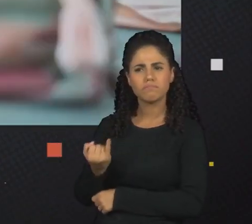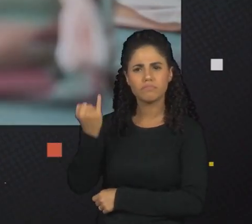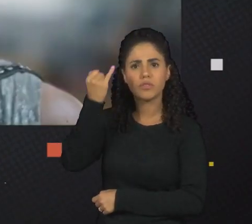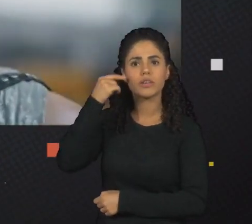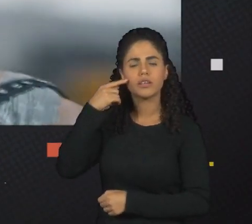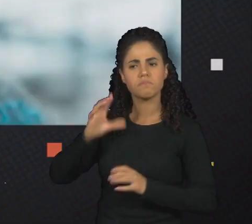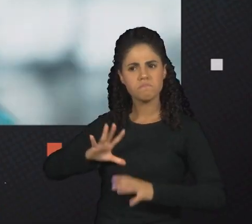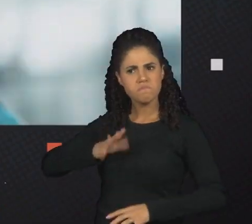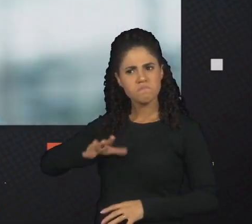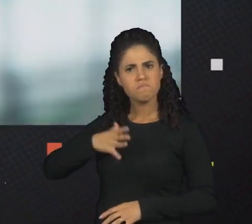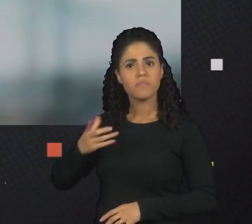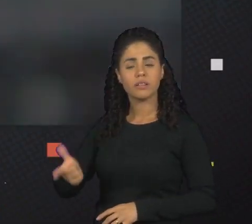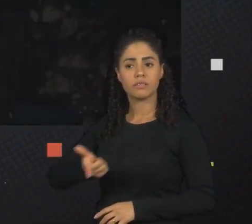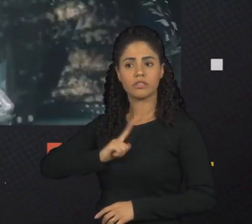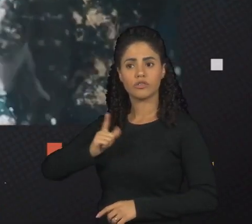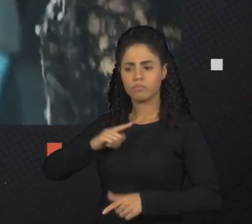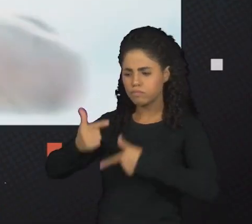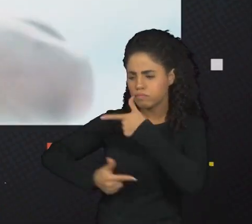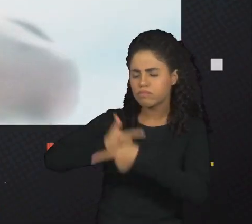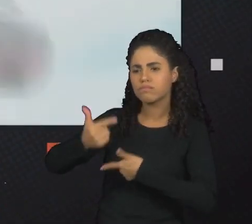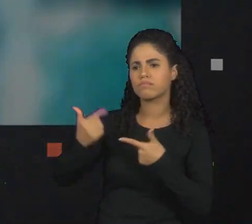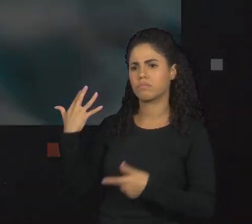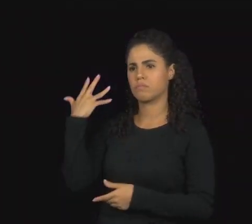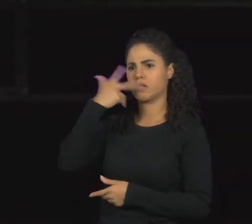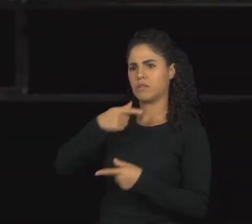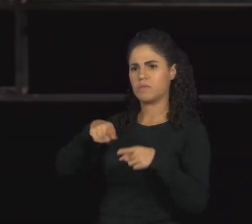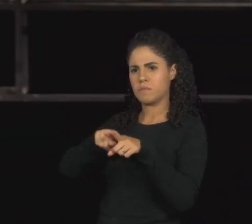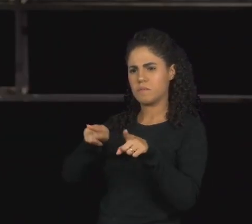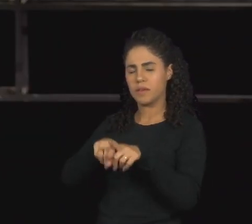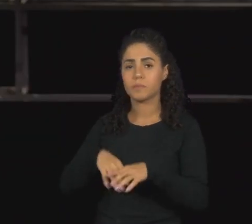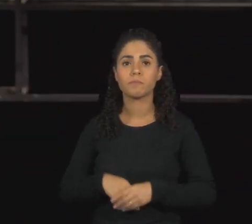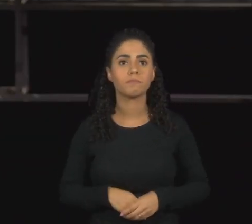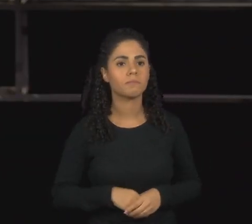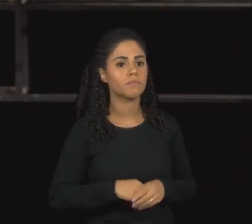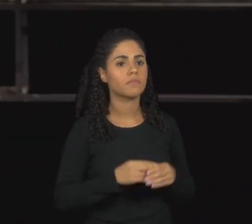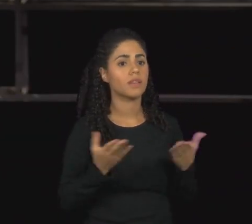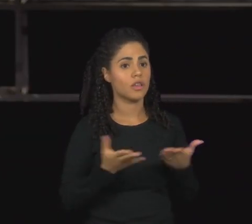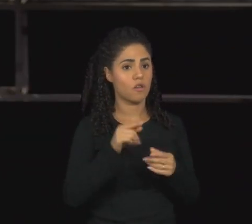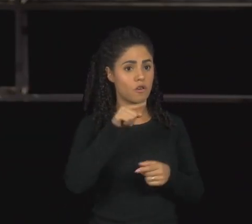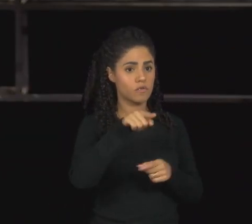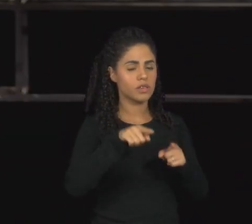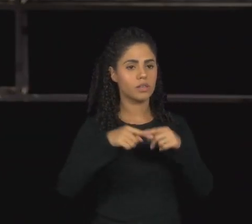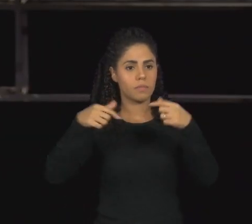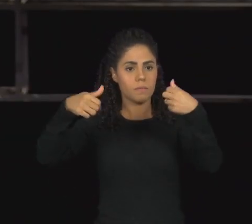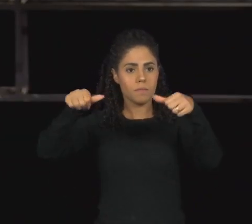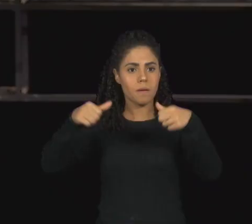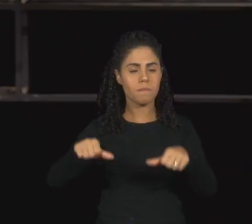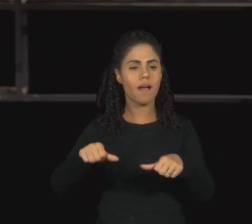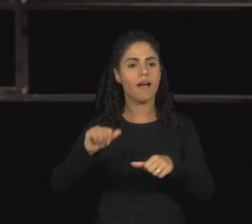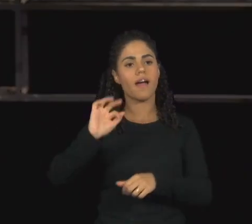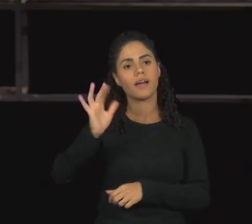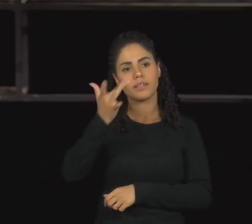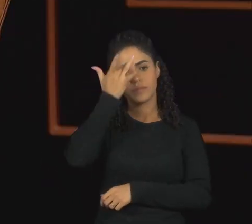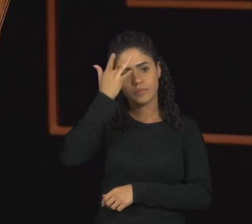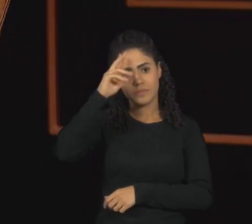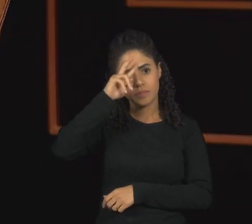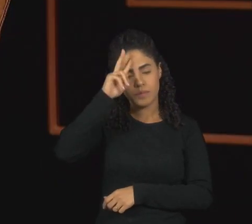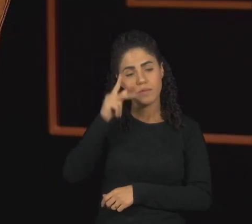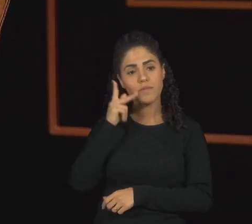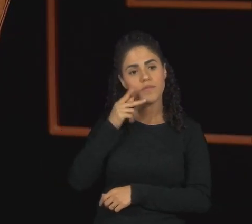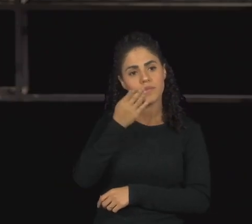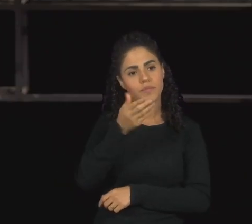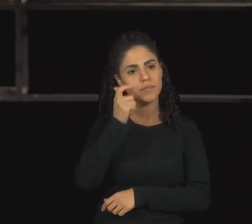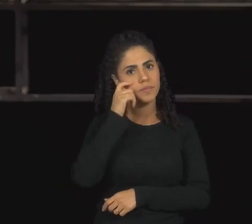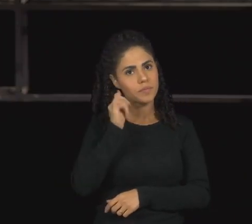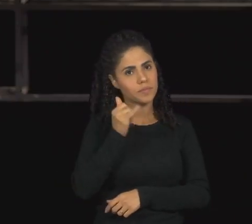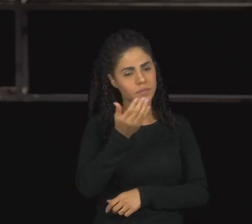extremamente ousada, que é um trabalho também belíssimo. E atualmente você está em cartaz com o espetáculo Memórias do Vinho, e a gente tem um